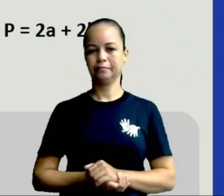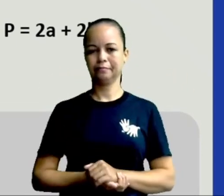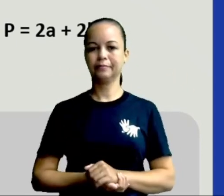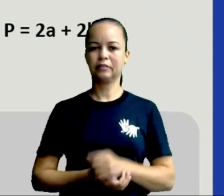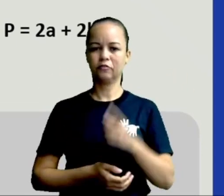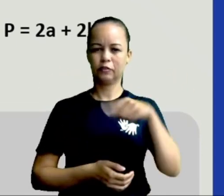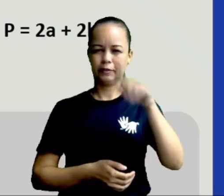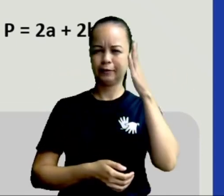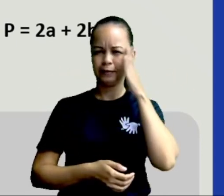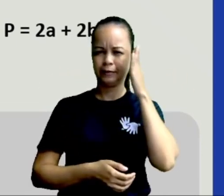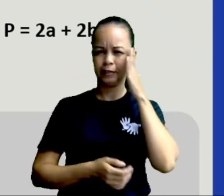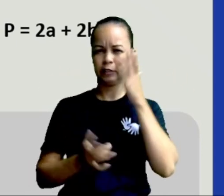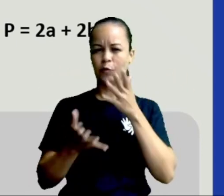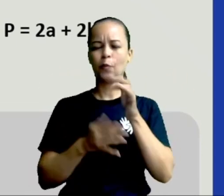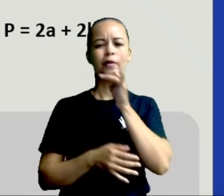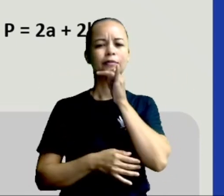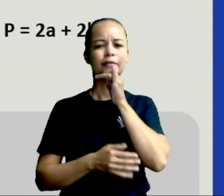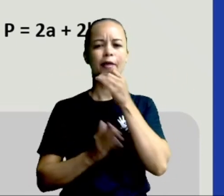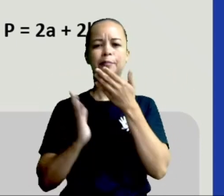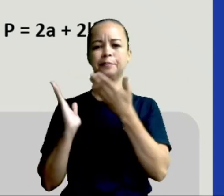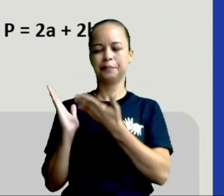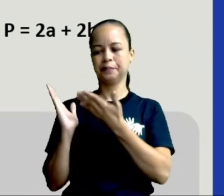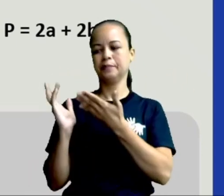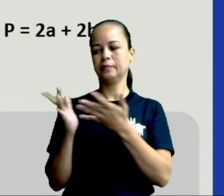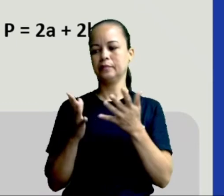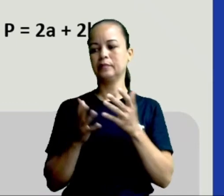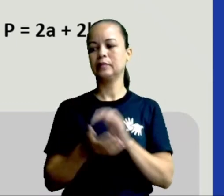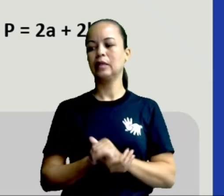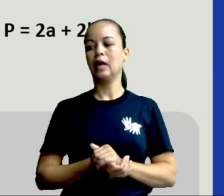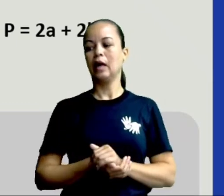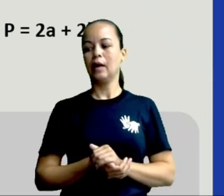Beleza? Deu para entender? Então, um exemplozinho aí, ó, perímetro